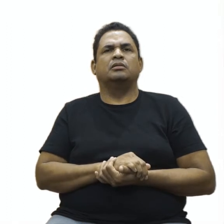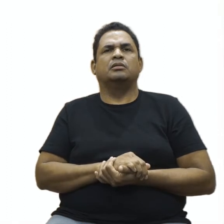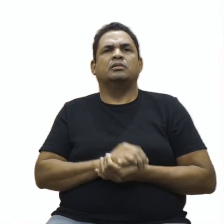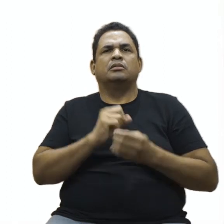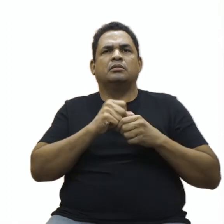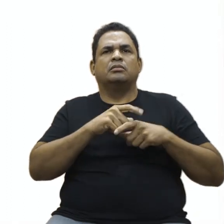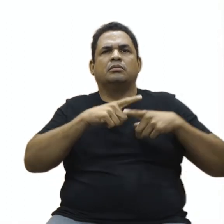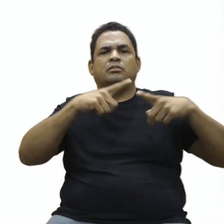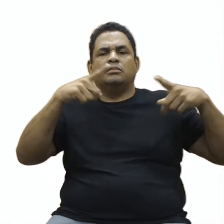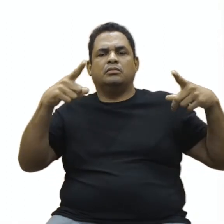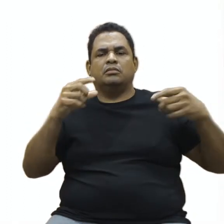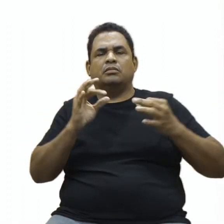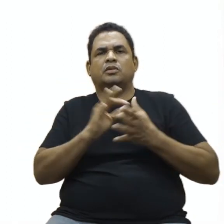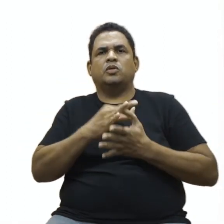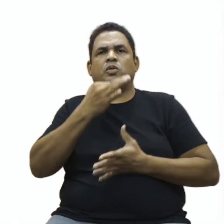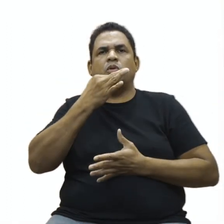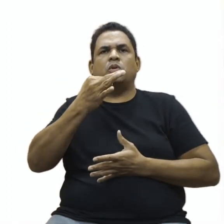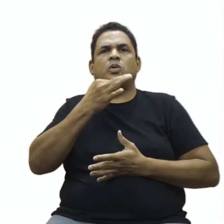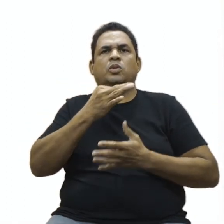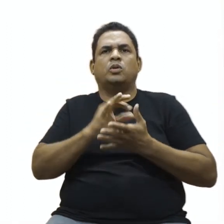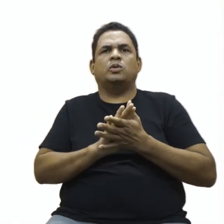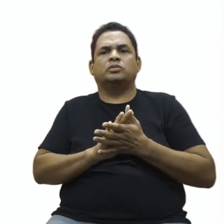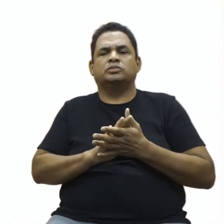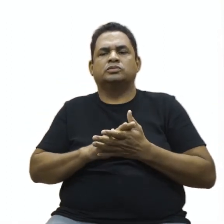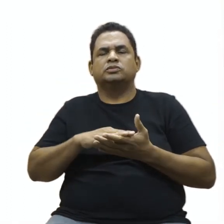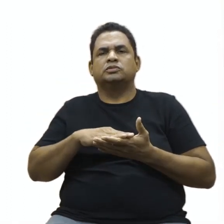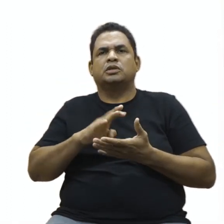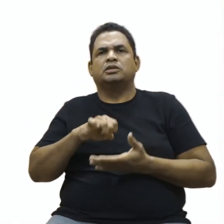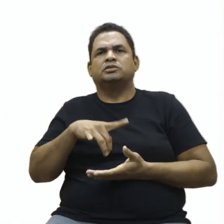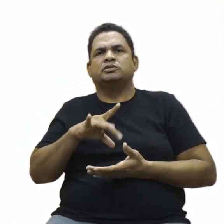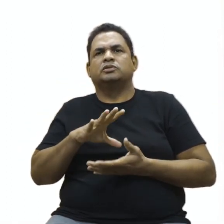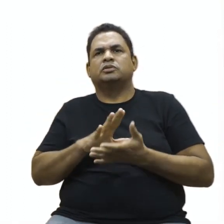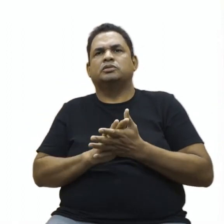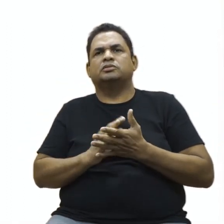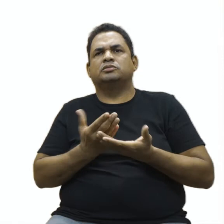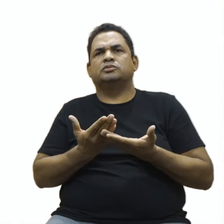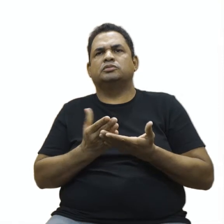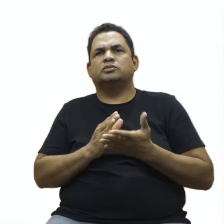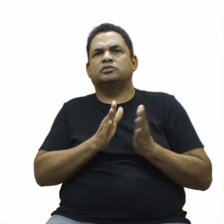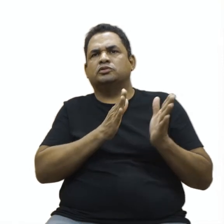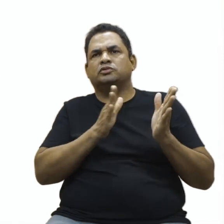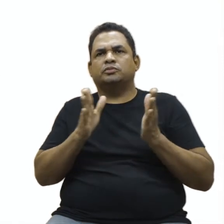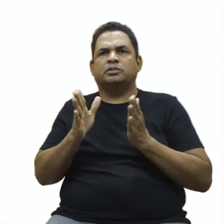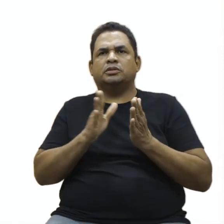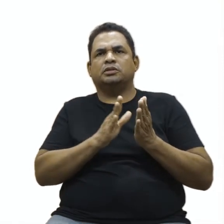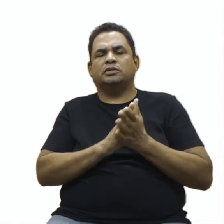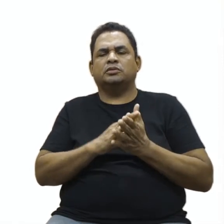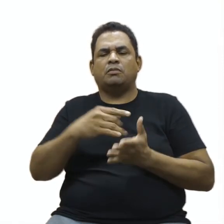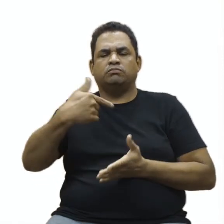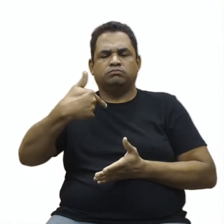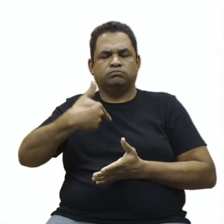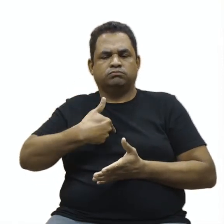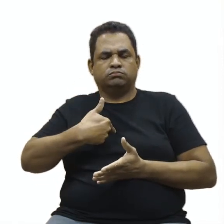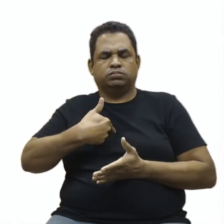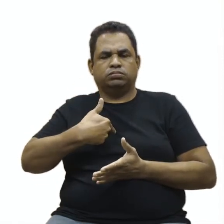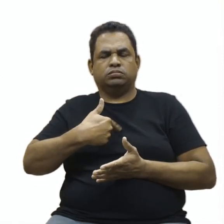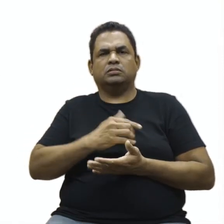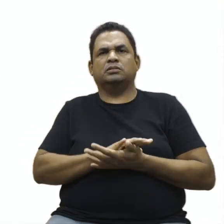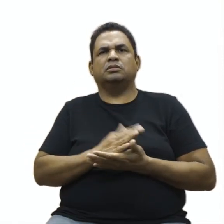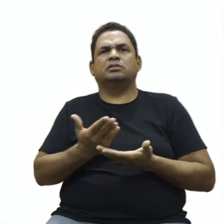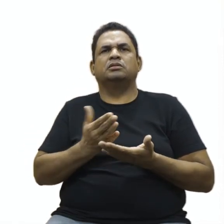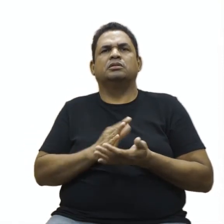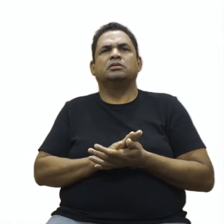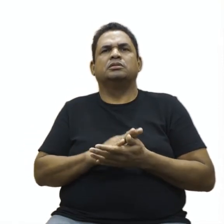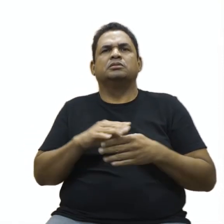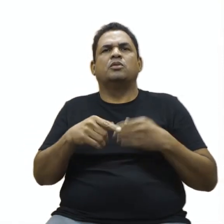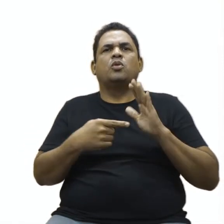Ampliou os discursos nacionalistas e autoritários durante o governo Vargas? Será, hein? B. Revelou para o